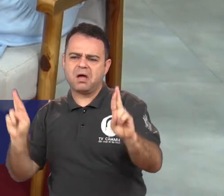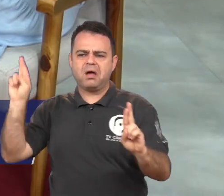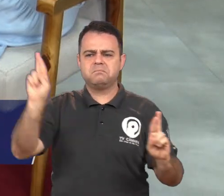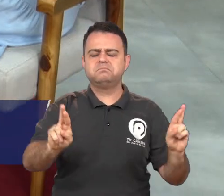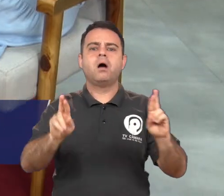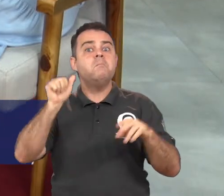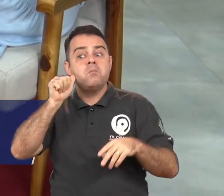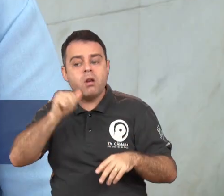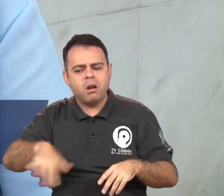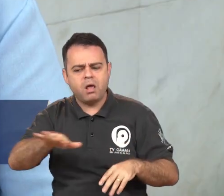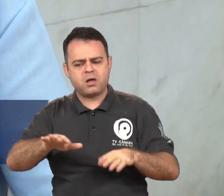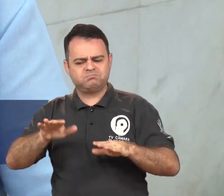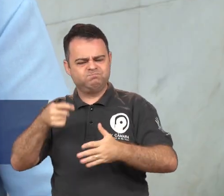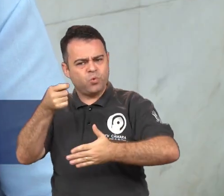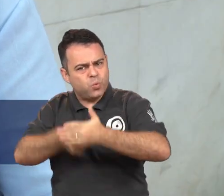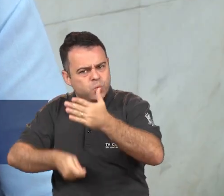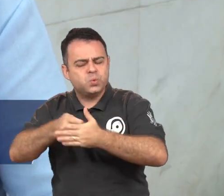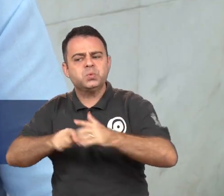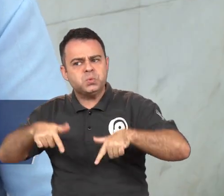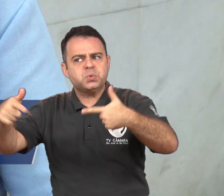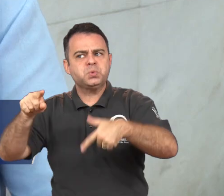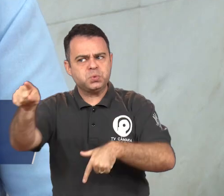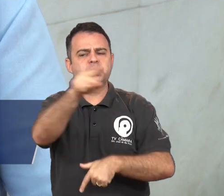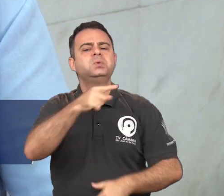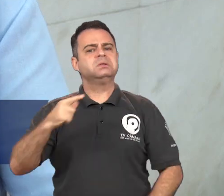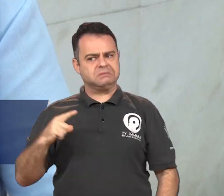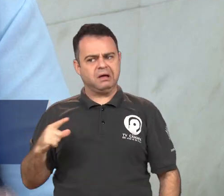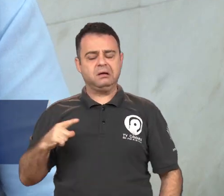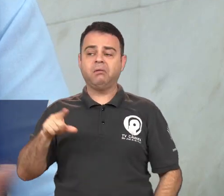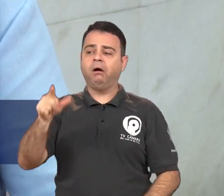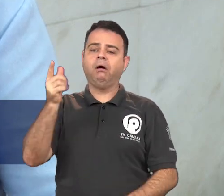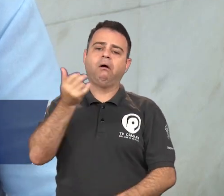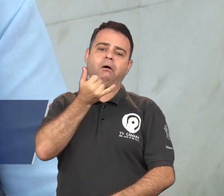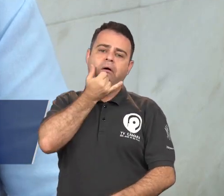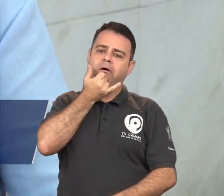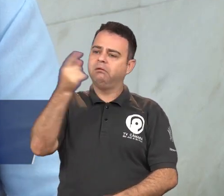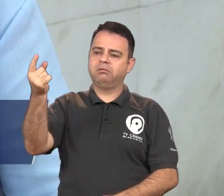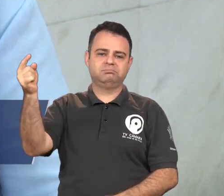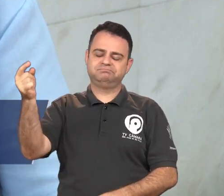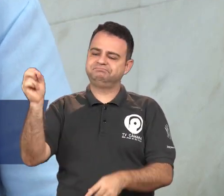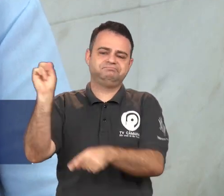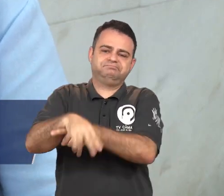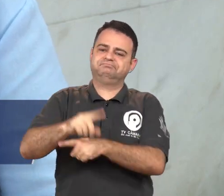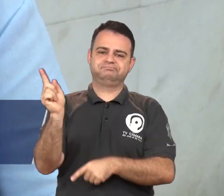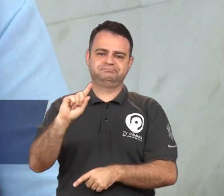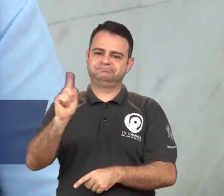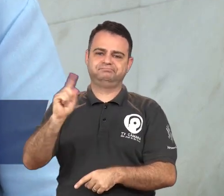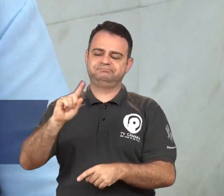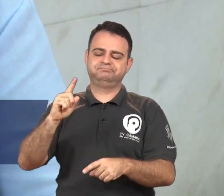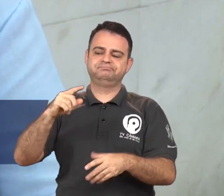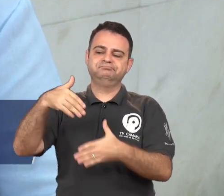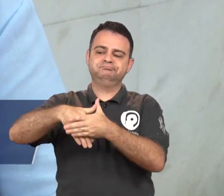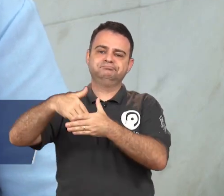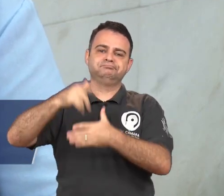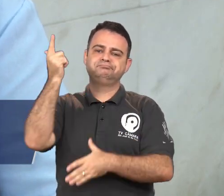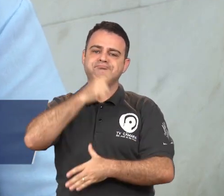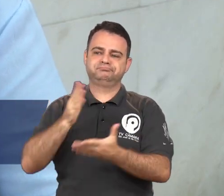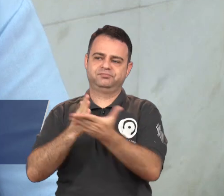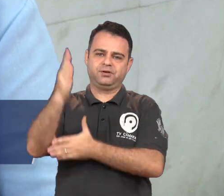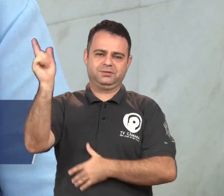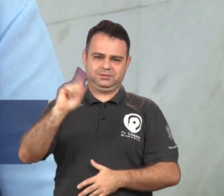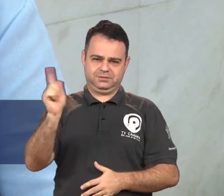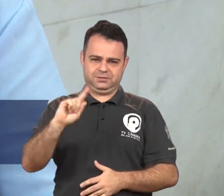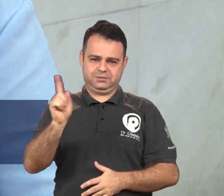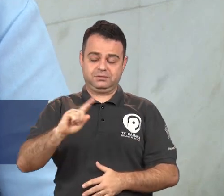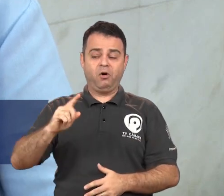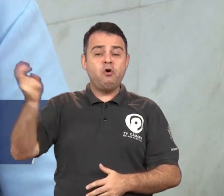da luta da mulher. E, infelizmente, essas mulheres não foram eleitas. E a cultura, né? Nós somos o maior número